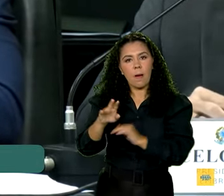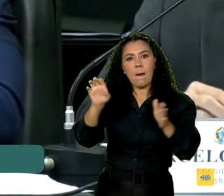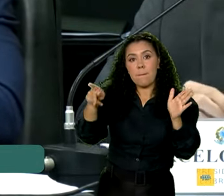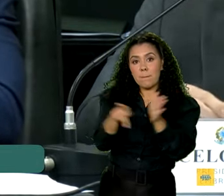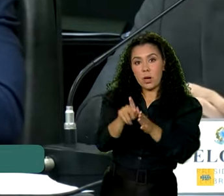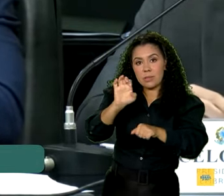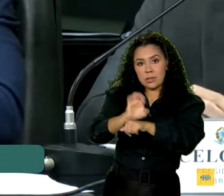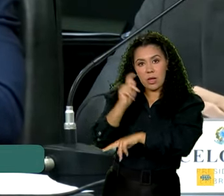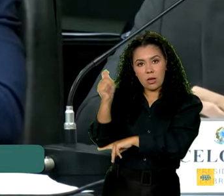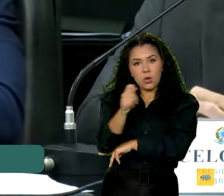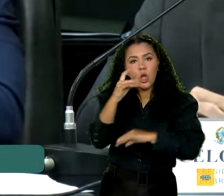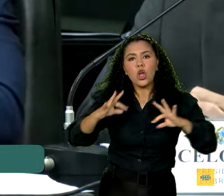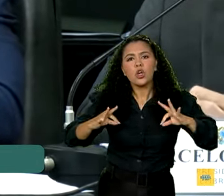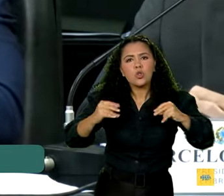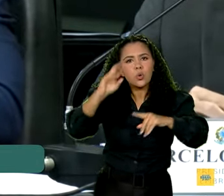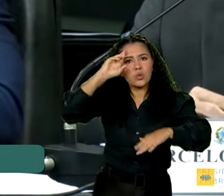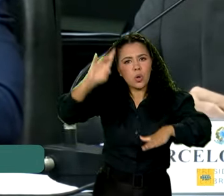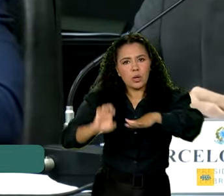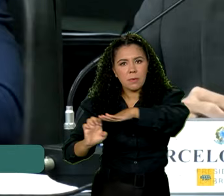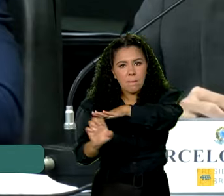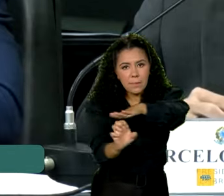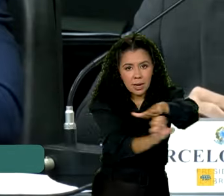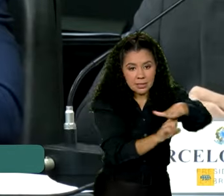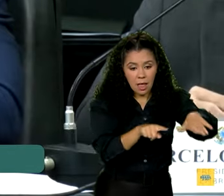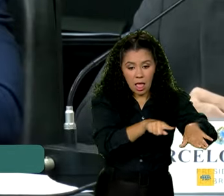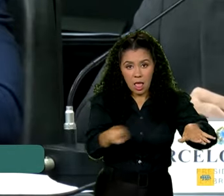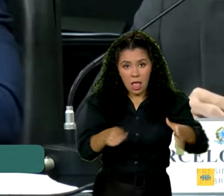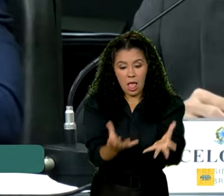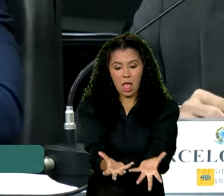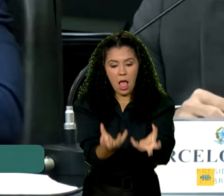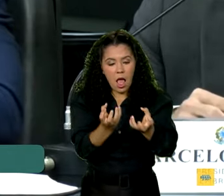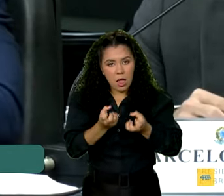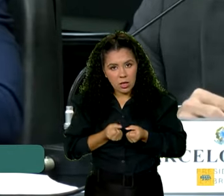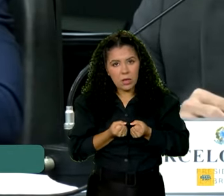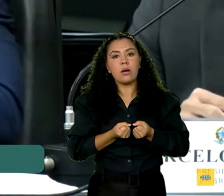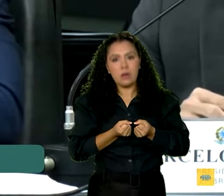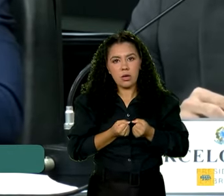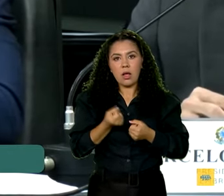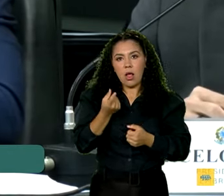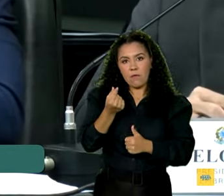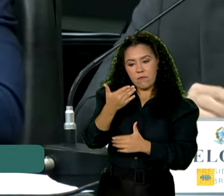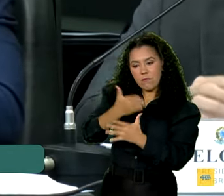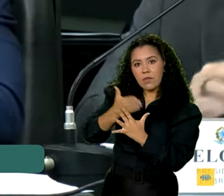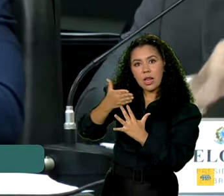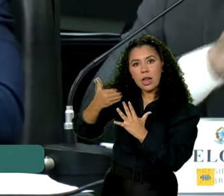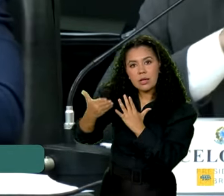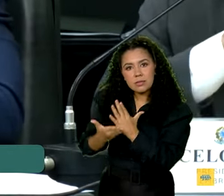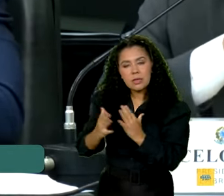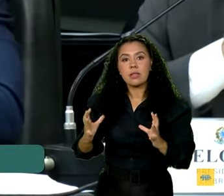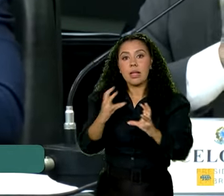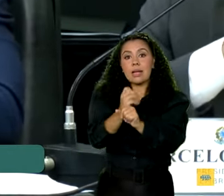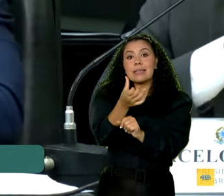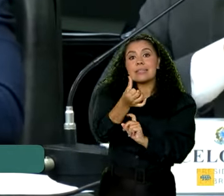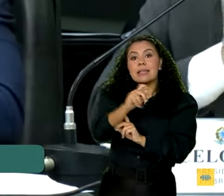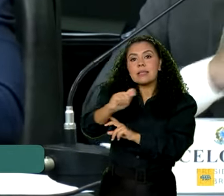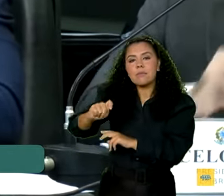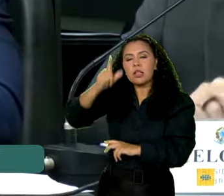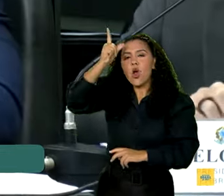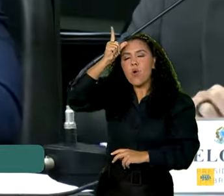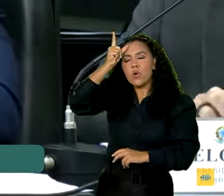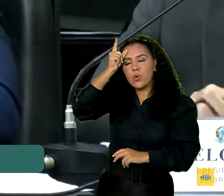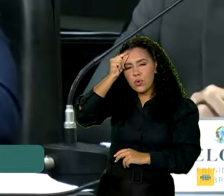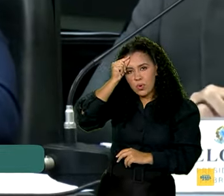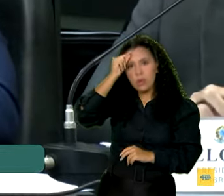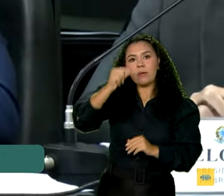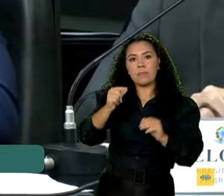aqueles empresários que adquiriram financiamento através do Fungetur terão aí mais 6 meses de fôlego, porque